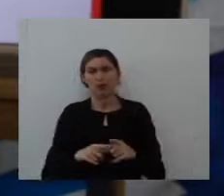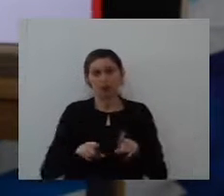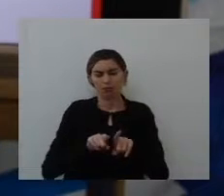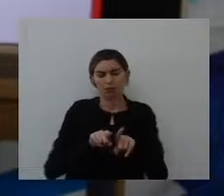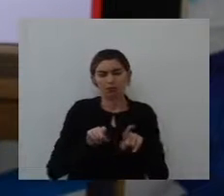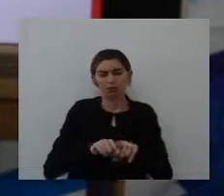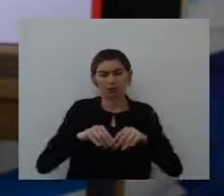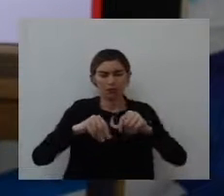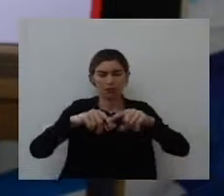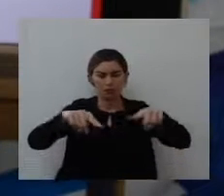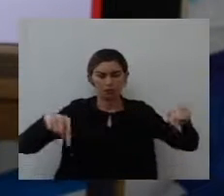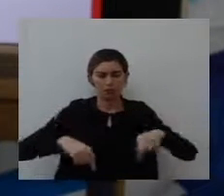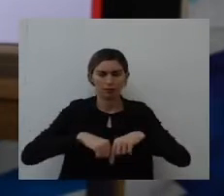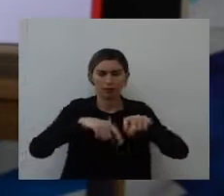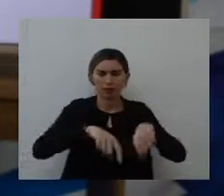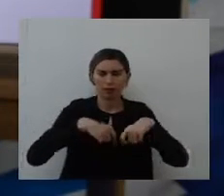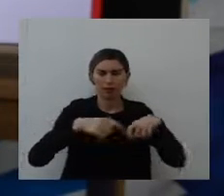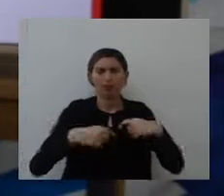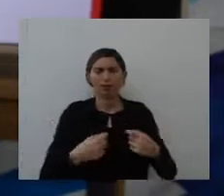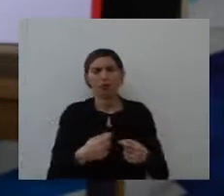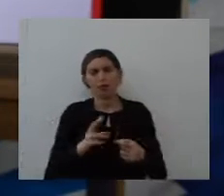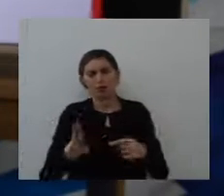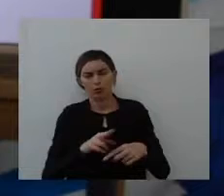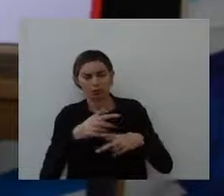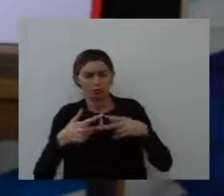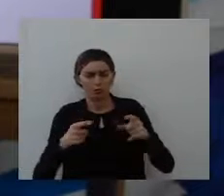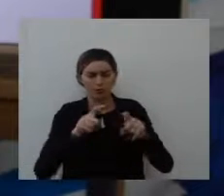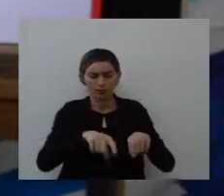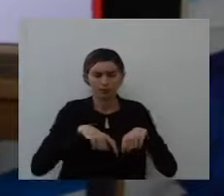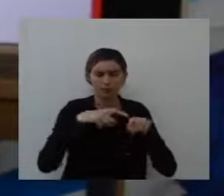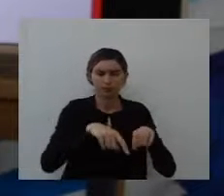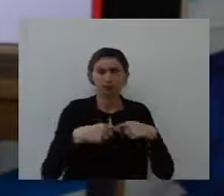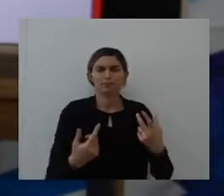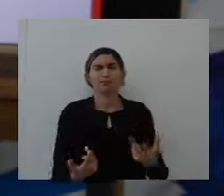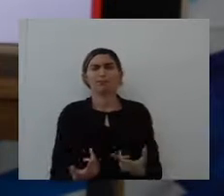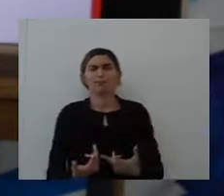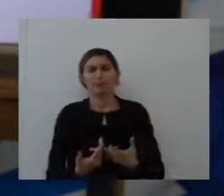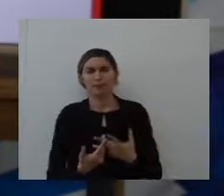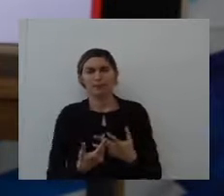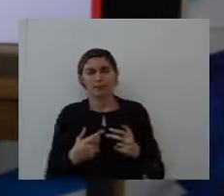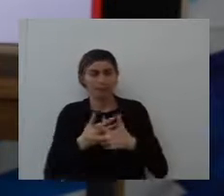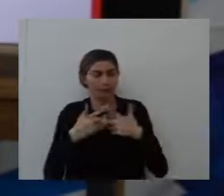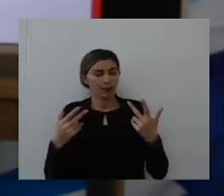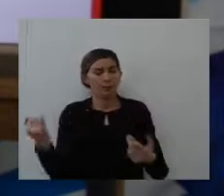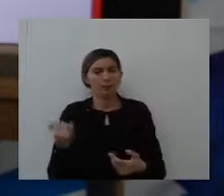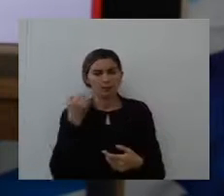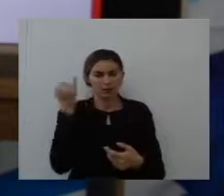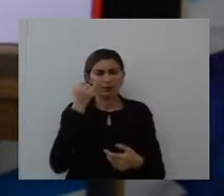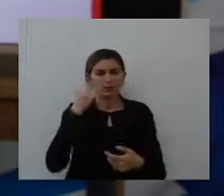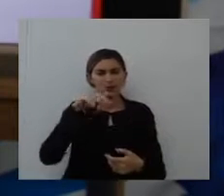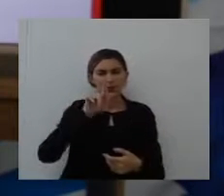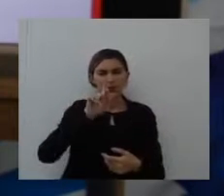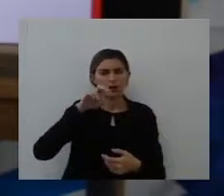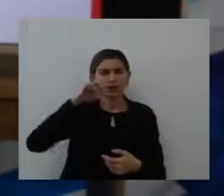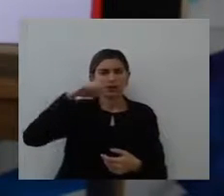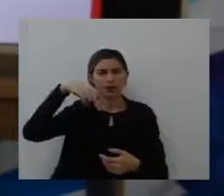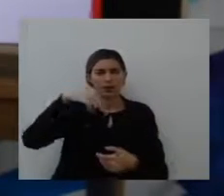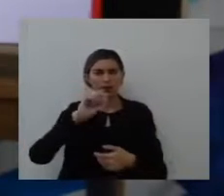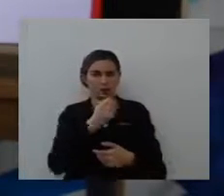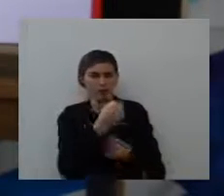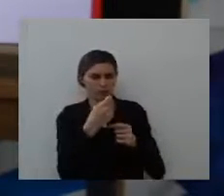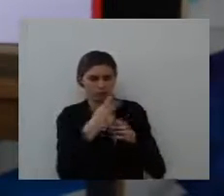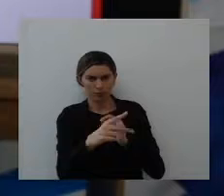também do cultivo das terras e do uso de instrumentos agrícolas. Uma coisa muito importante sobre o genus,